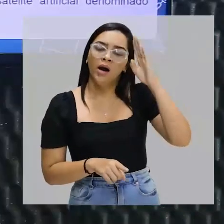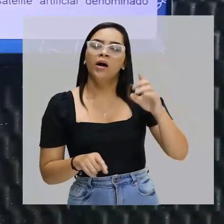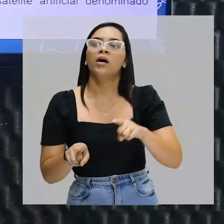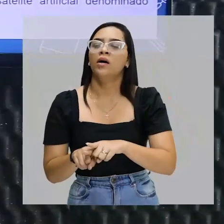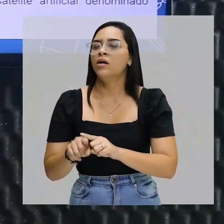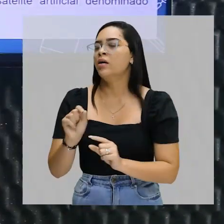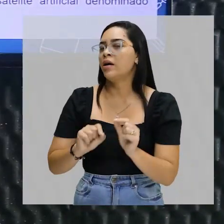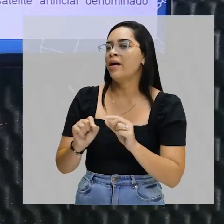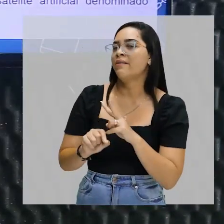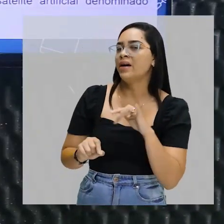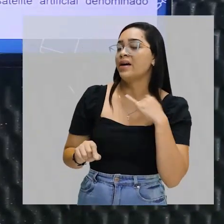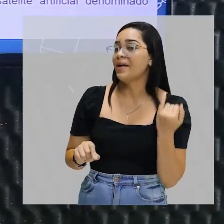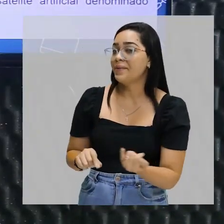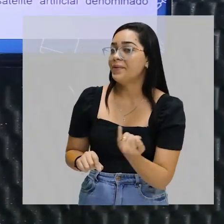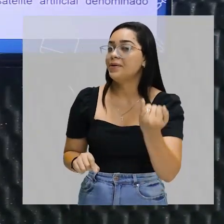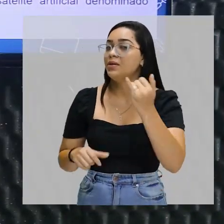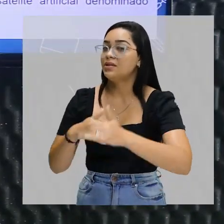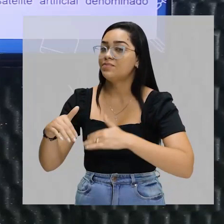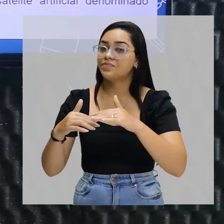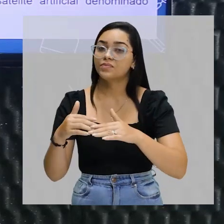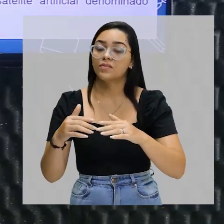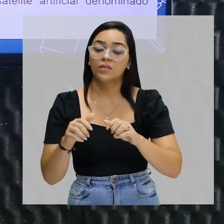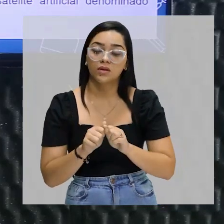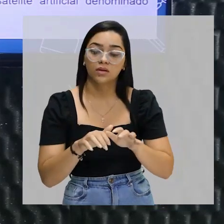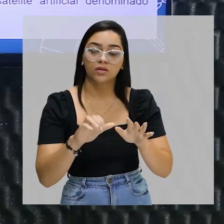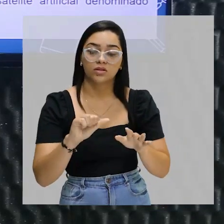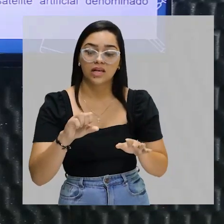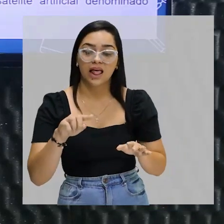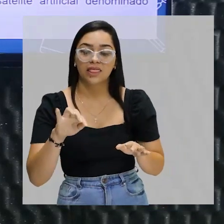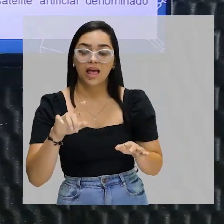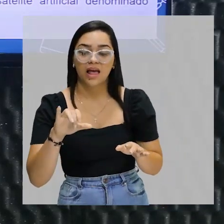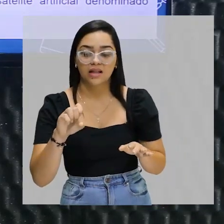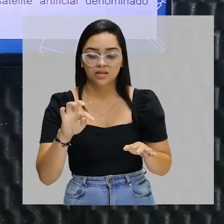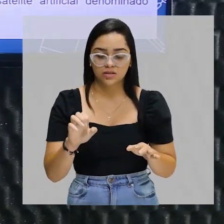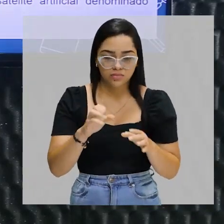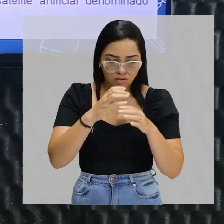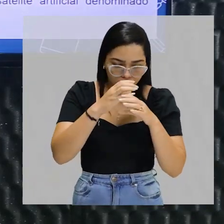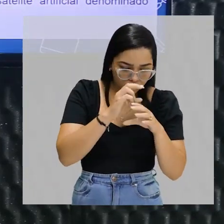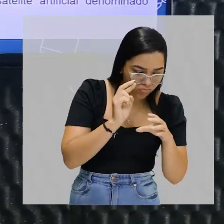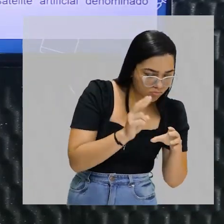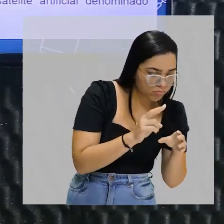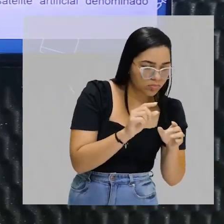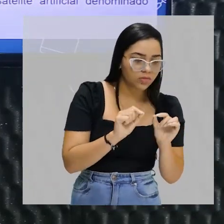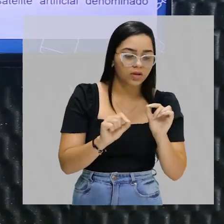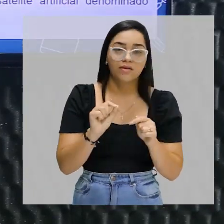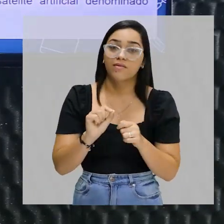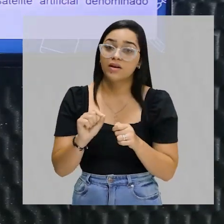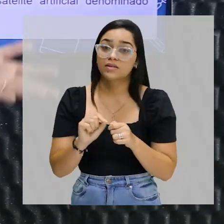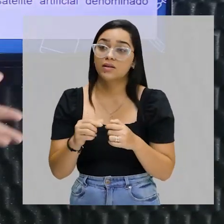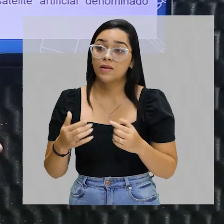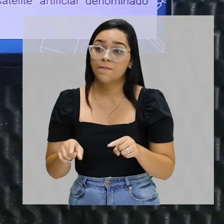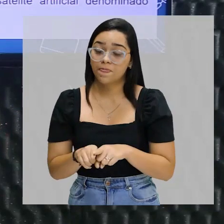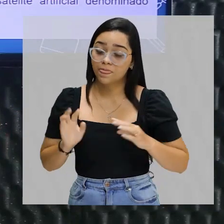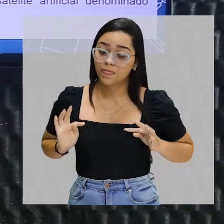da nossa órbita foi muito importante para o desenvolvimento de satélites com o intuito de espionagem Tá certo então de ver o que o rival tava fazendo